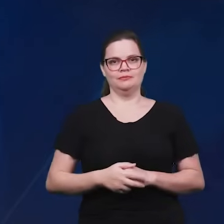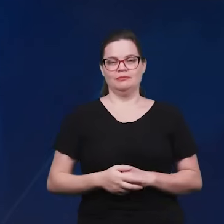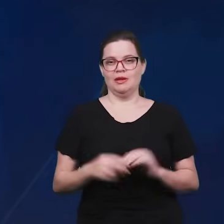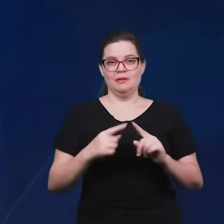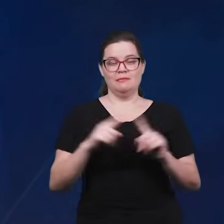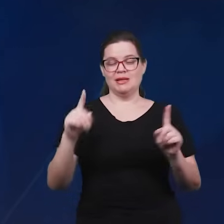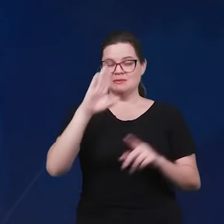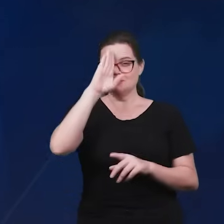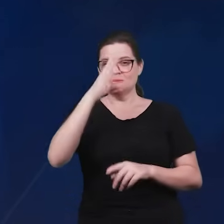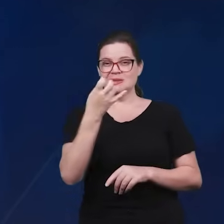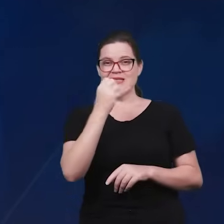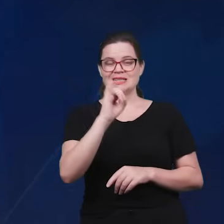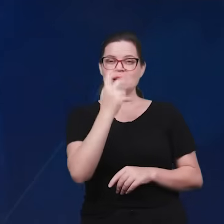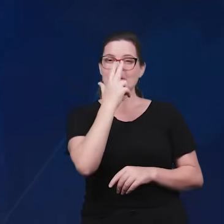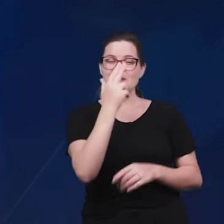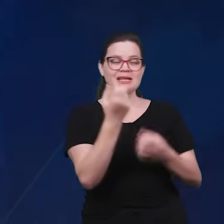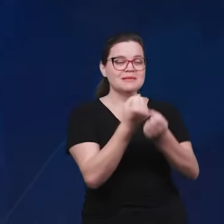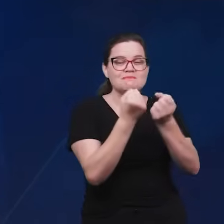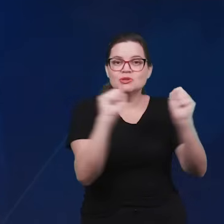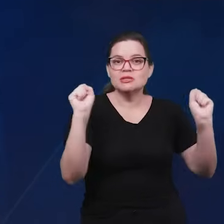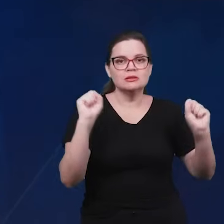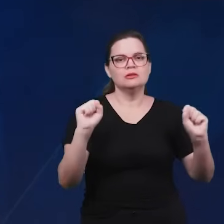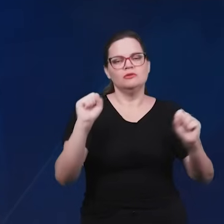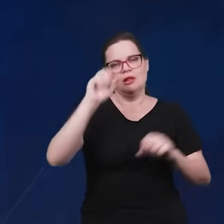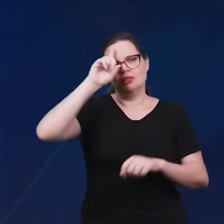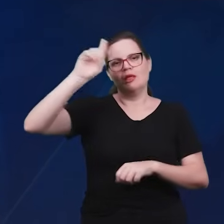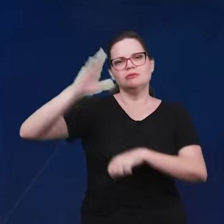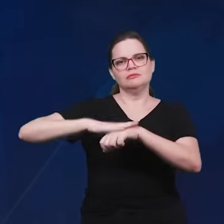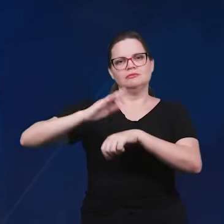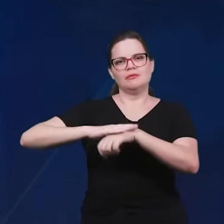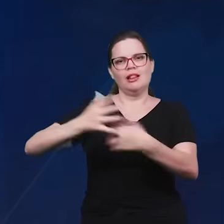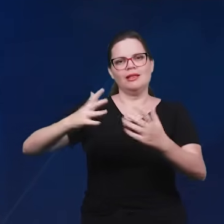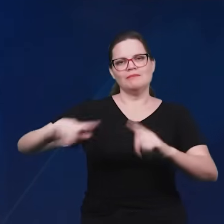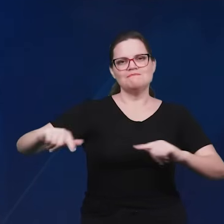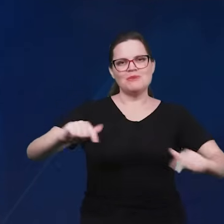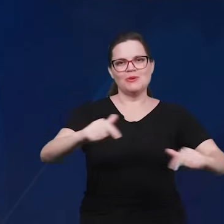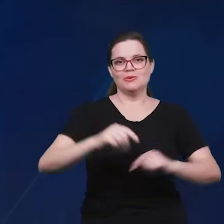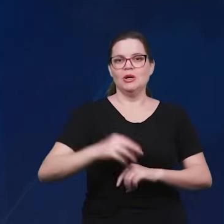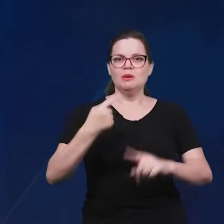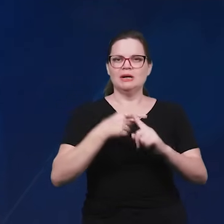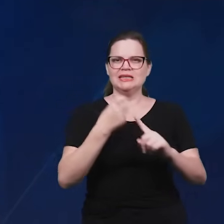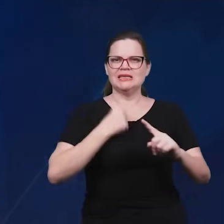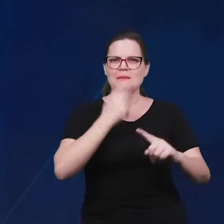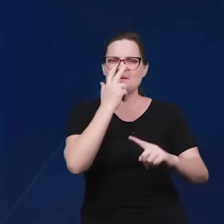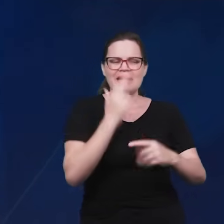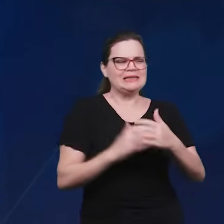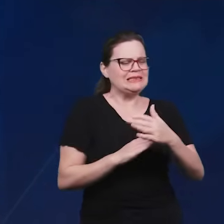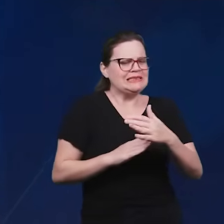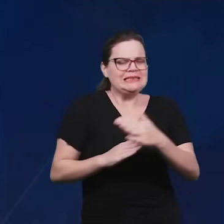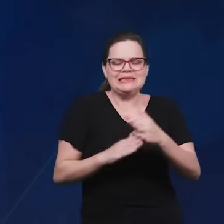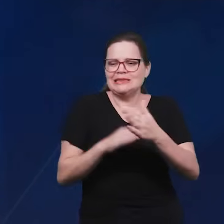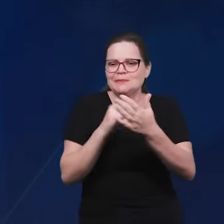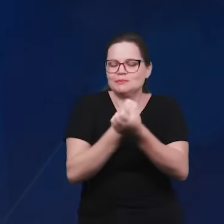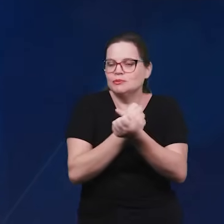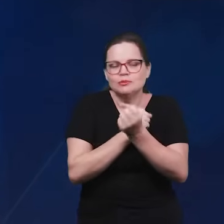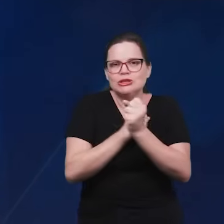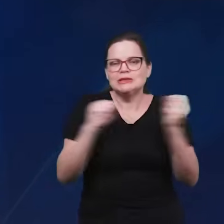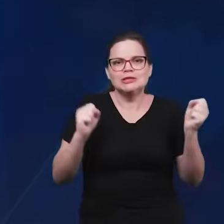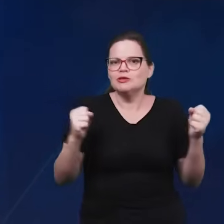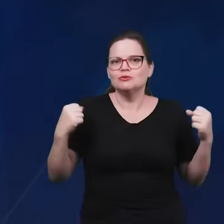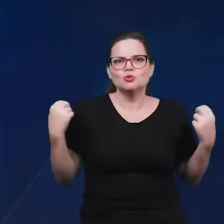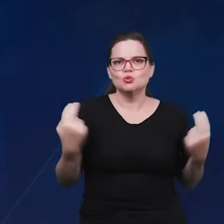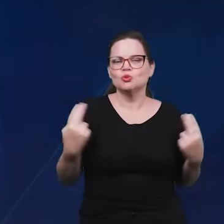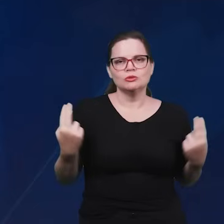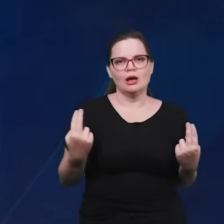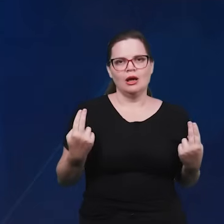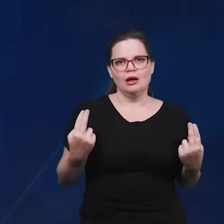grandes barreiras. E todas as vezes que houver uma grande barreira a ser rompida ou ser transposta, não